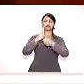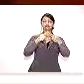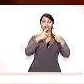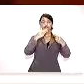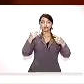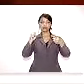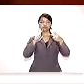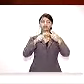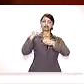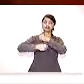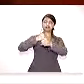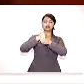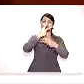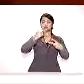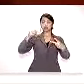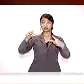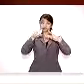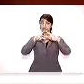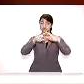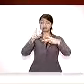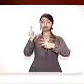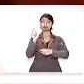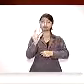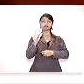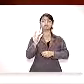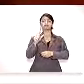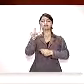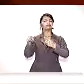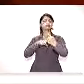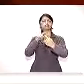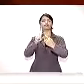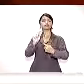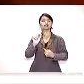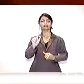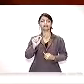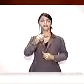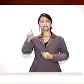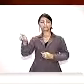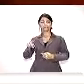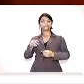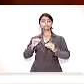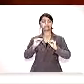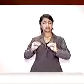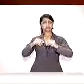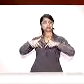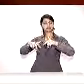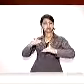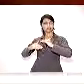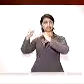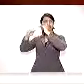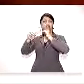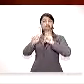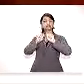2008 e 2009 em razão de convênio celebrado tendo por objeto o funcionamento integrado